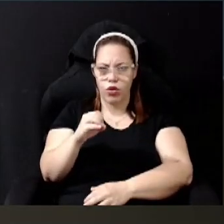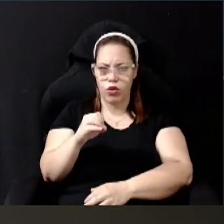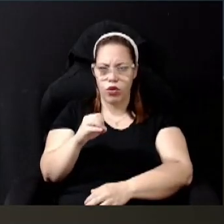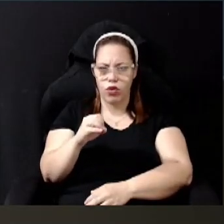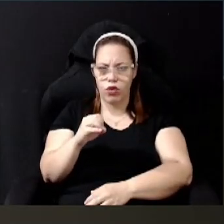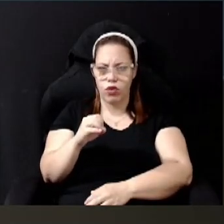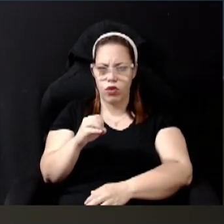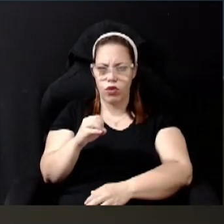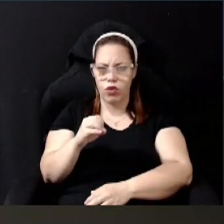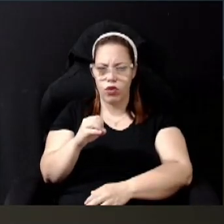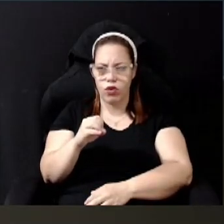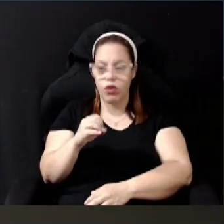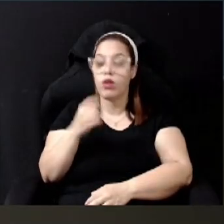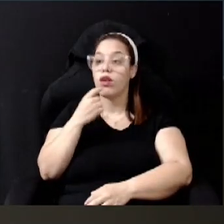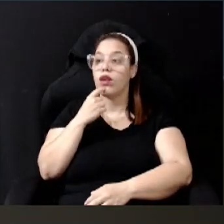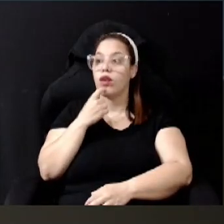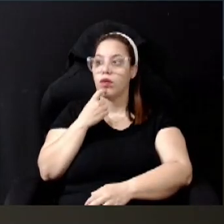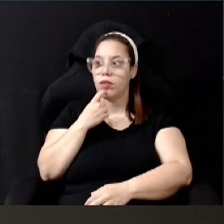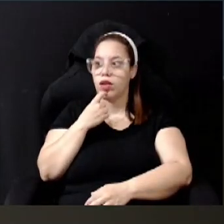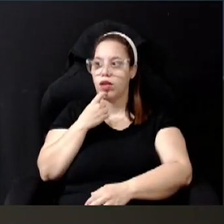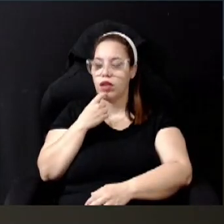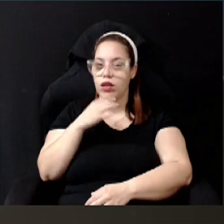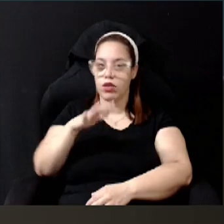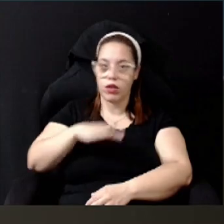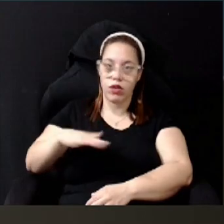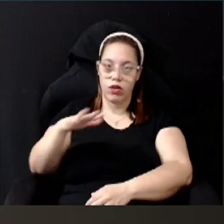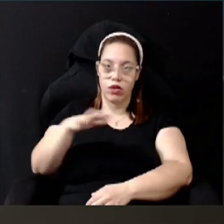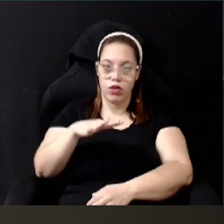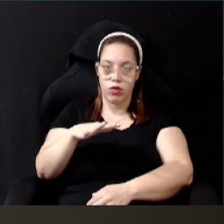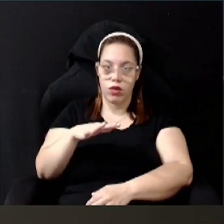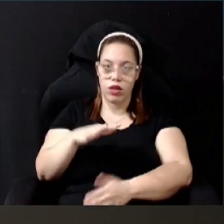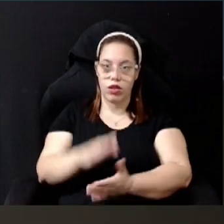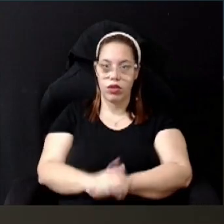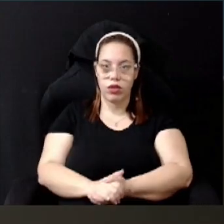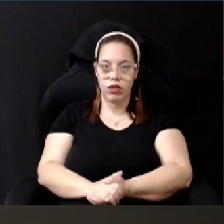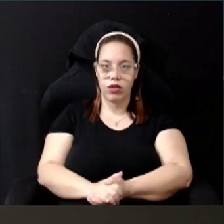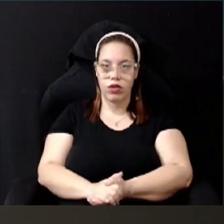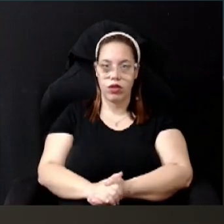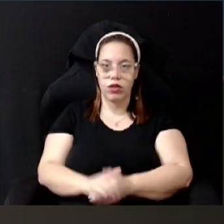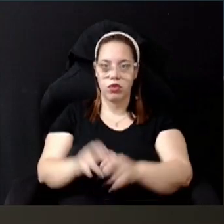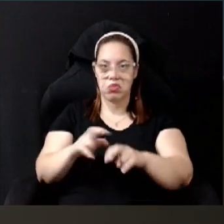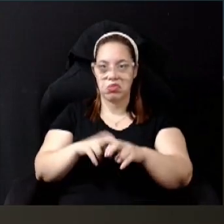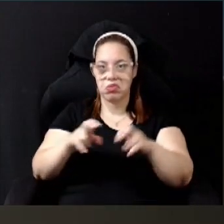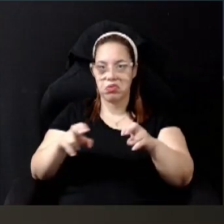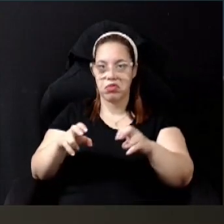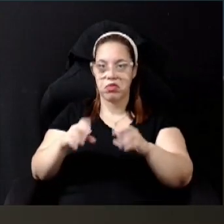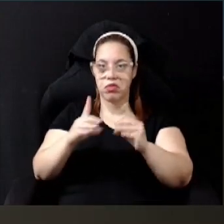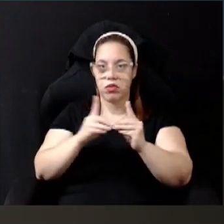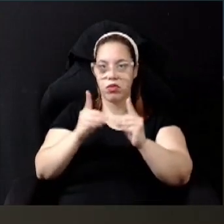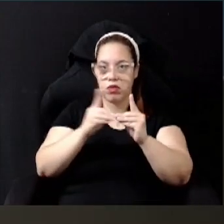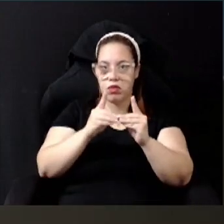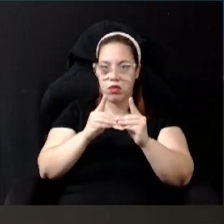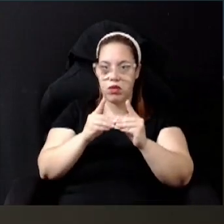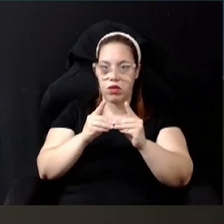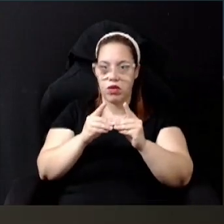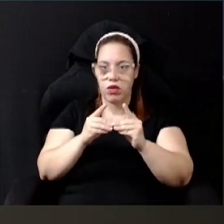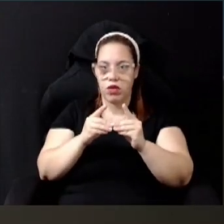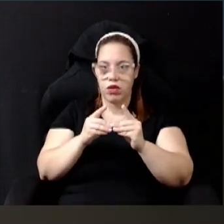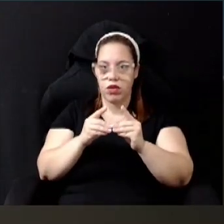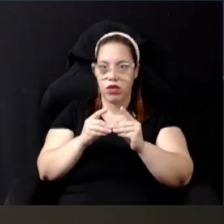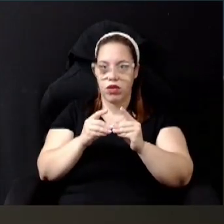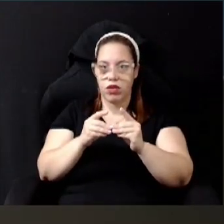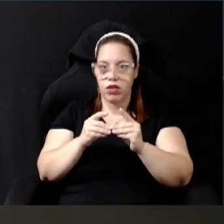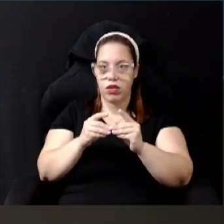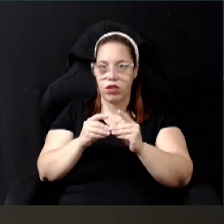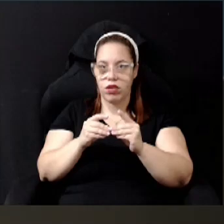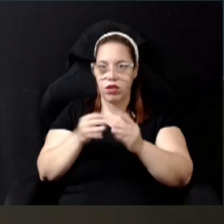em Campinas, uma região nobre. E aí a gente sentou, fomos atendidos, o cartório com mesa, querido, sentado, serviram café,